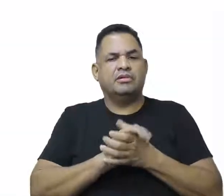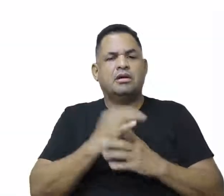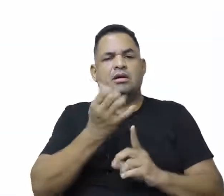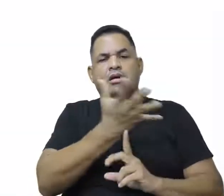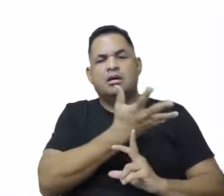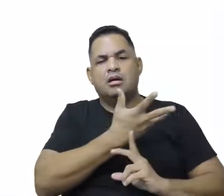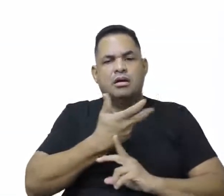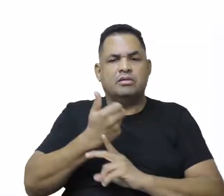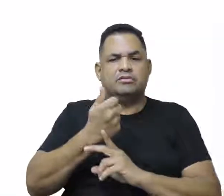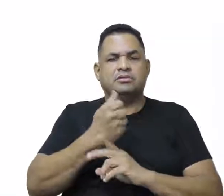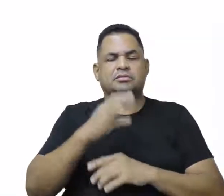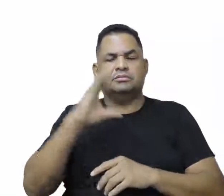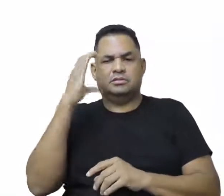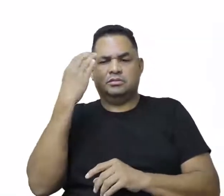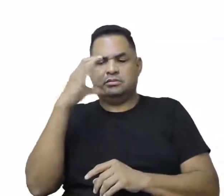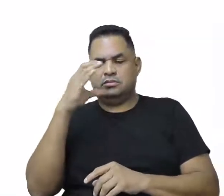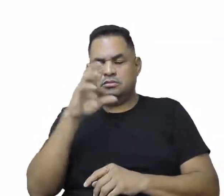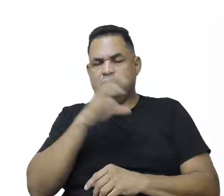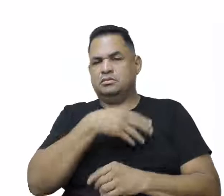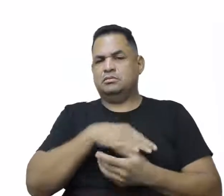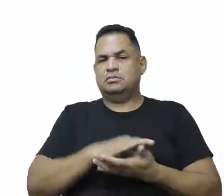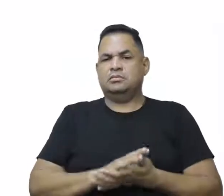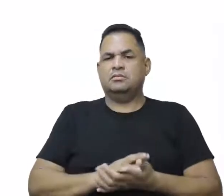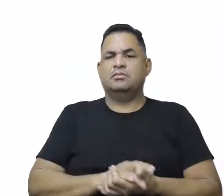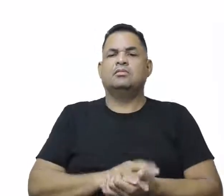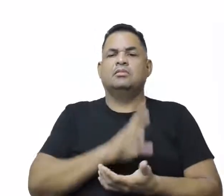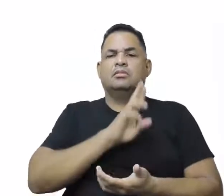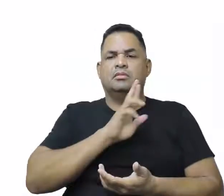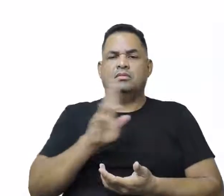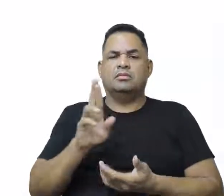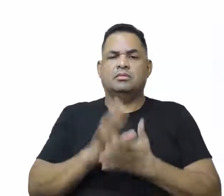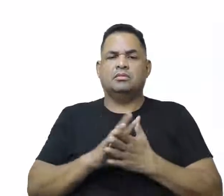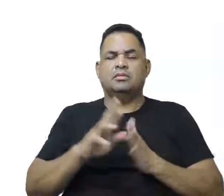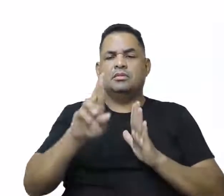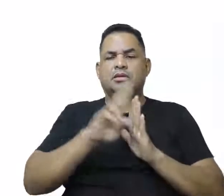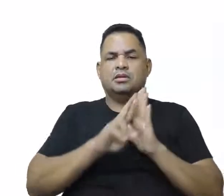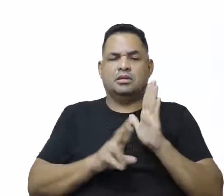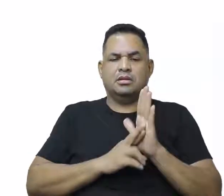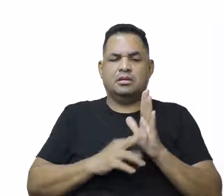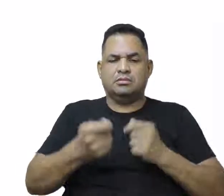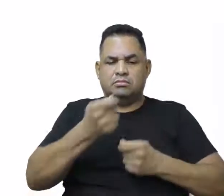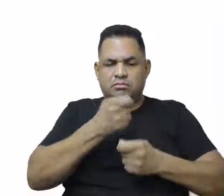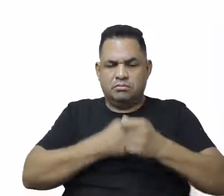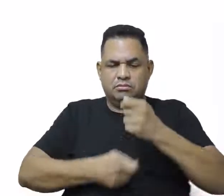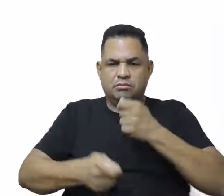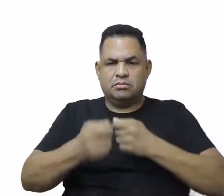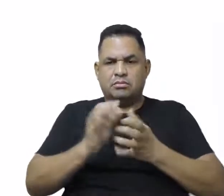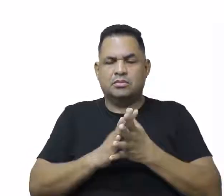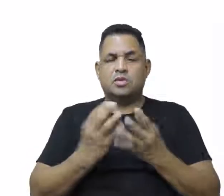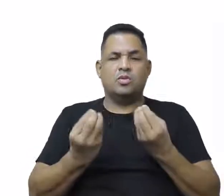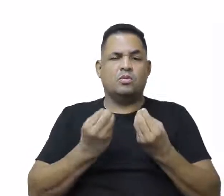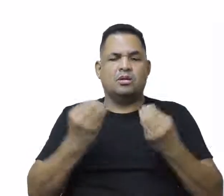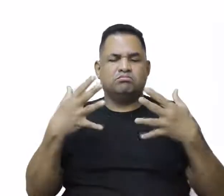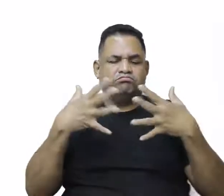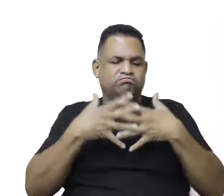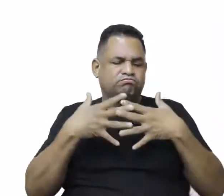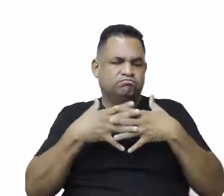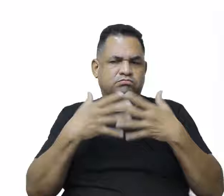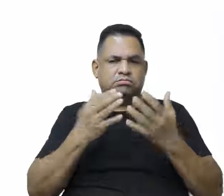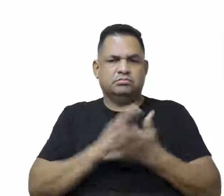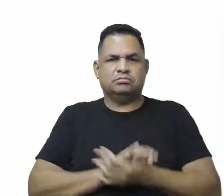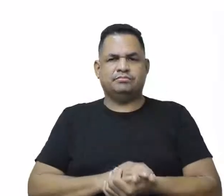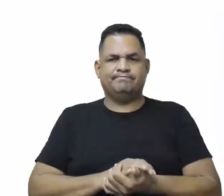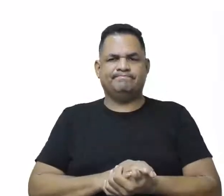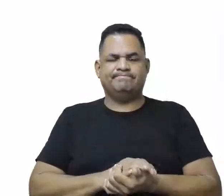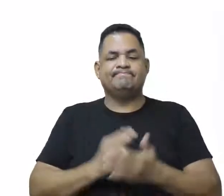a ciência, a religião e as normas econômicas. Olha só como é complexo isso. E eu vou pedir licença